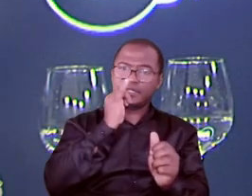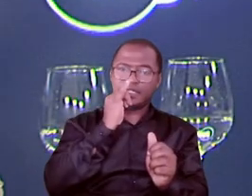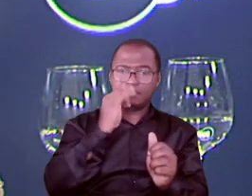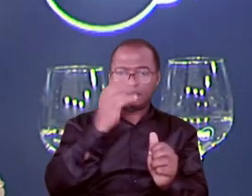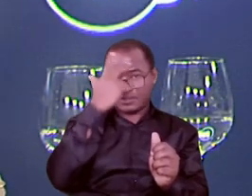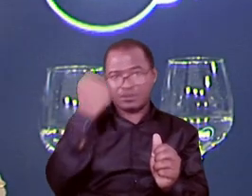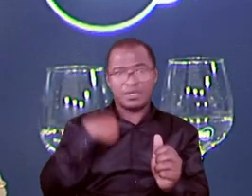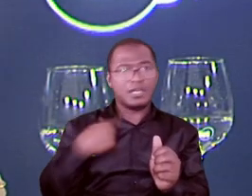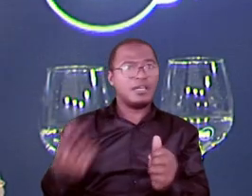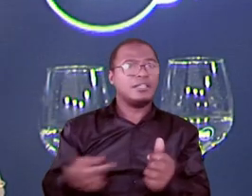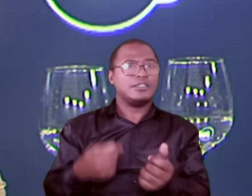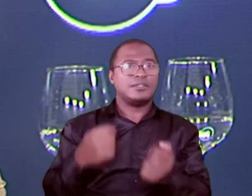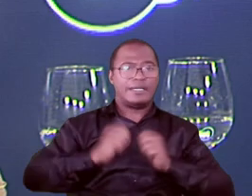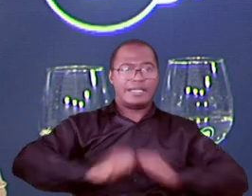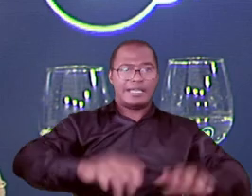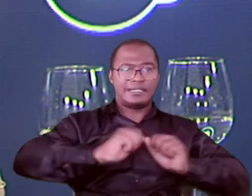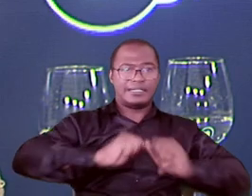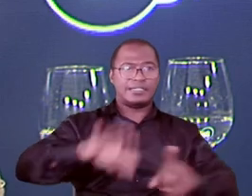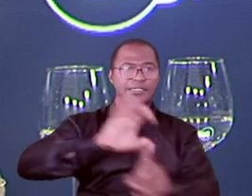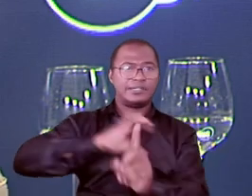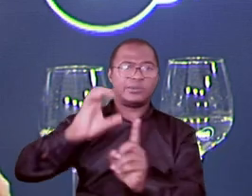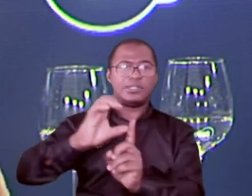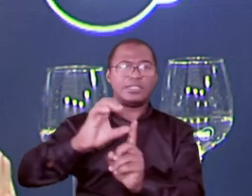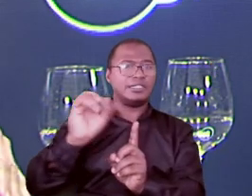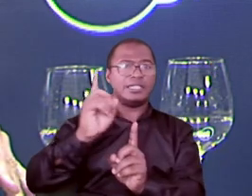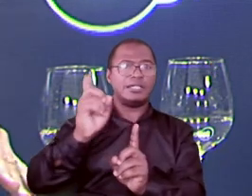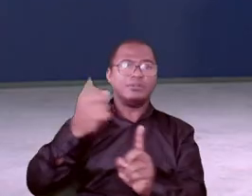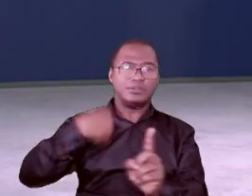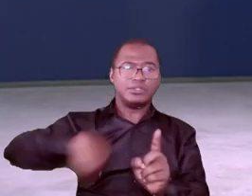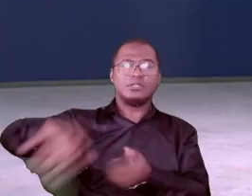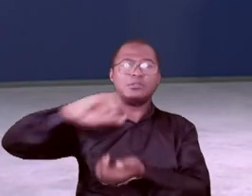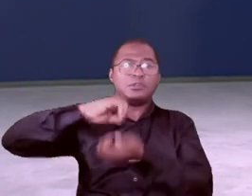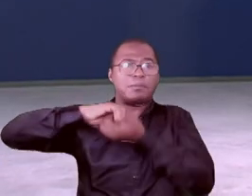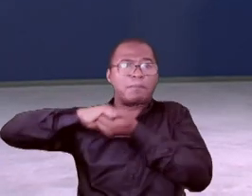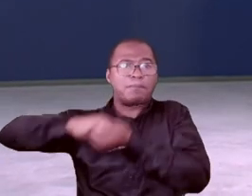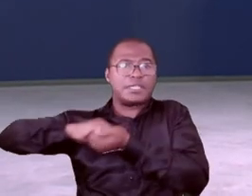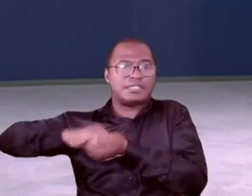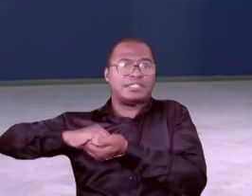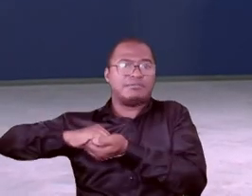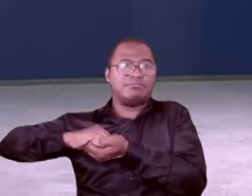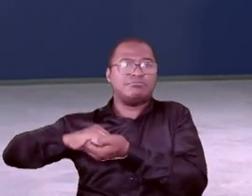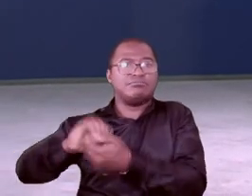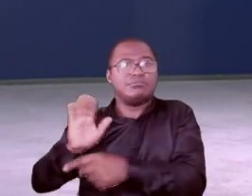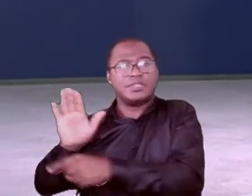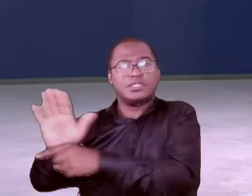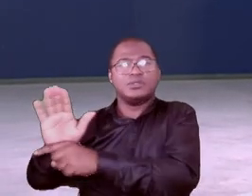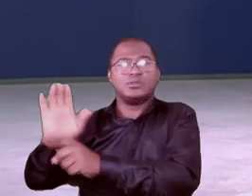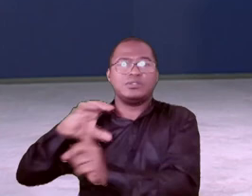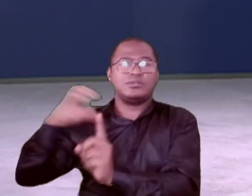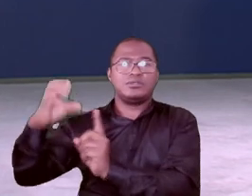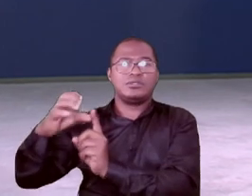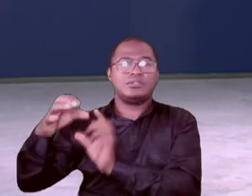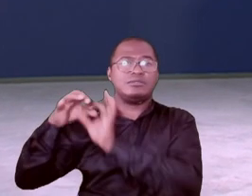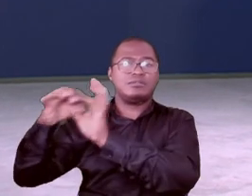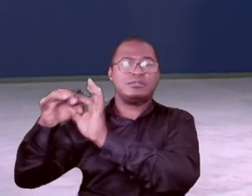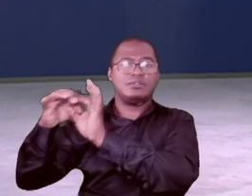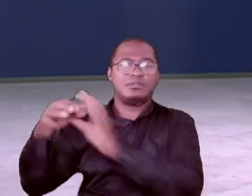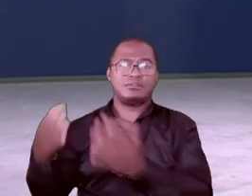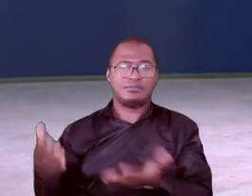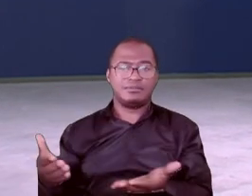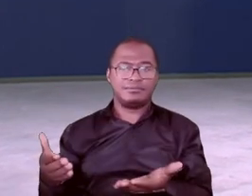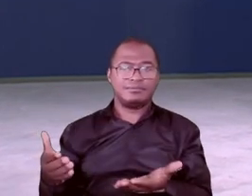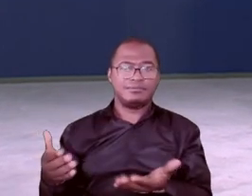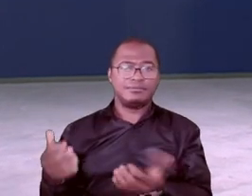do cliente para ele vender mais dá para ver dessa forma isso a gente teve uns anos atrás que a gente genuinamente falava assim